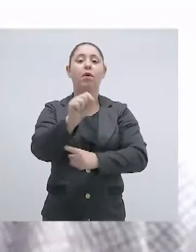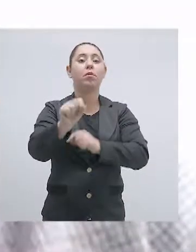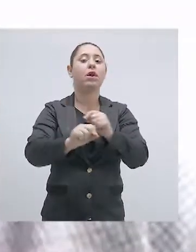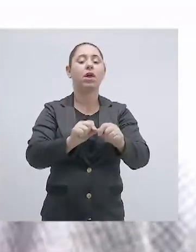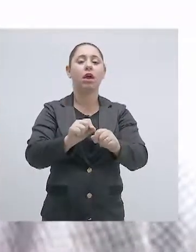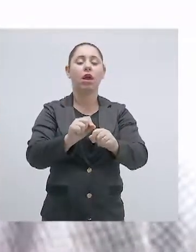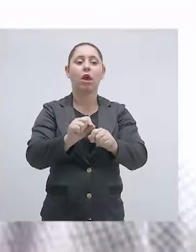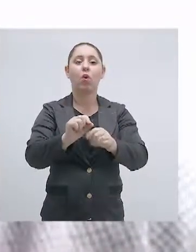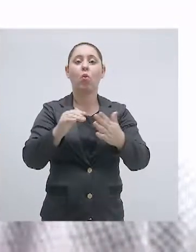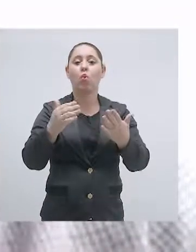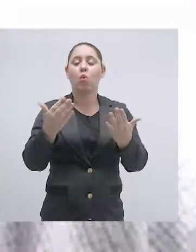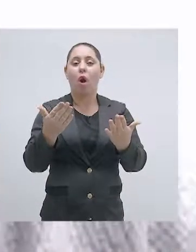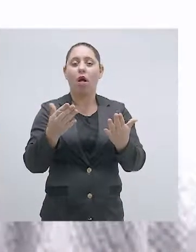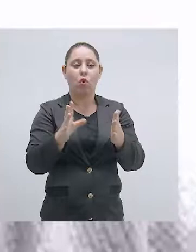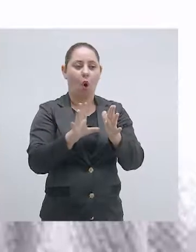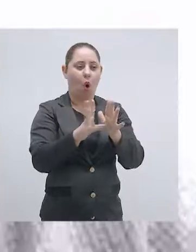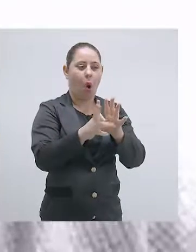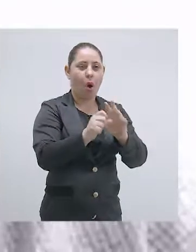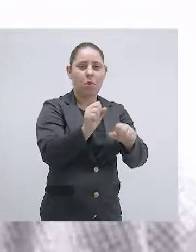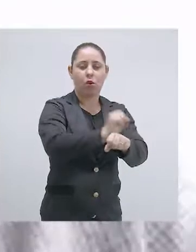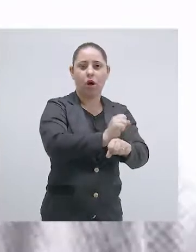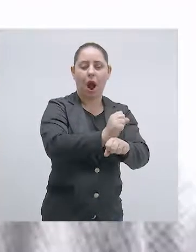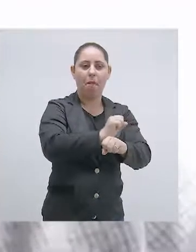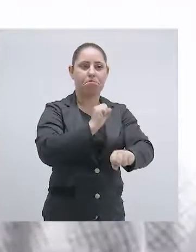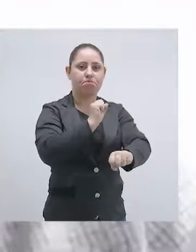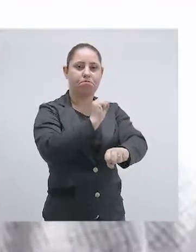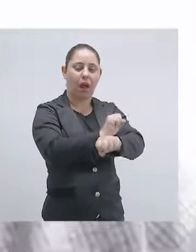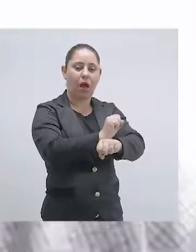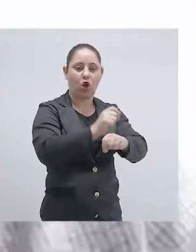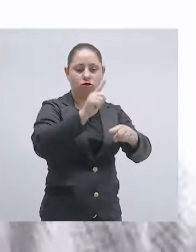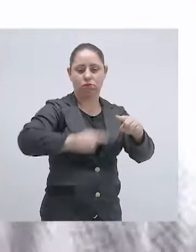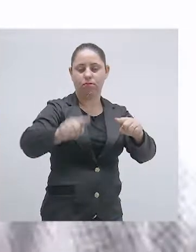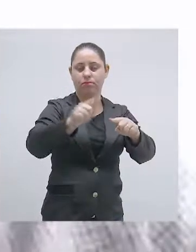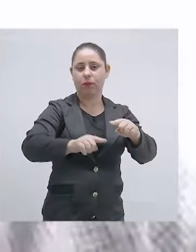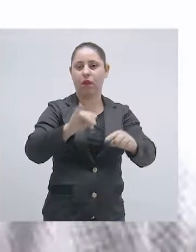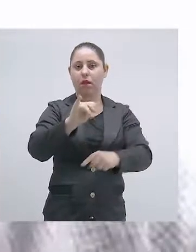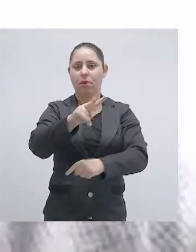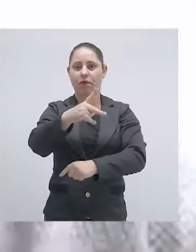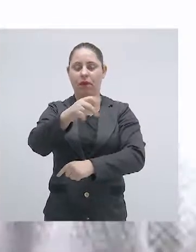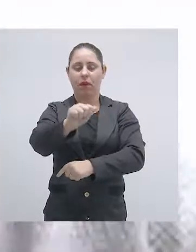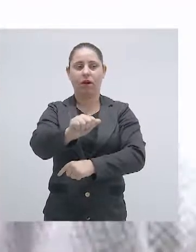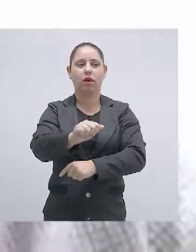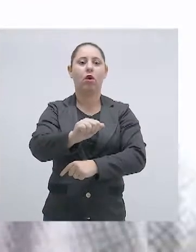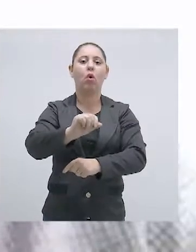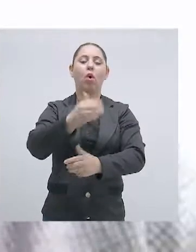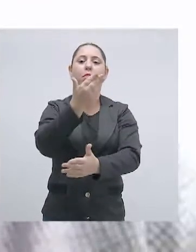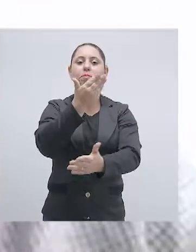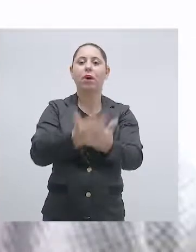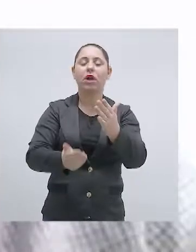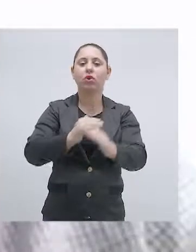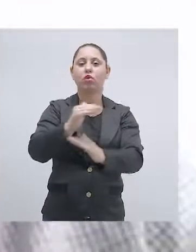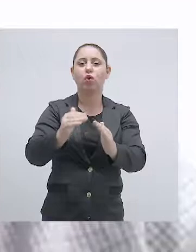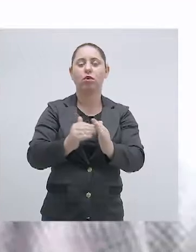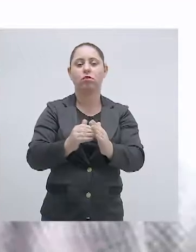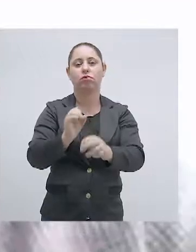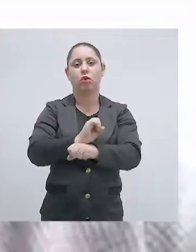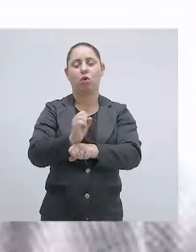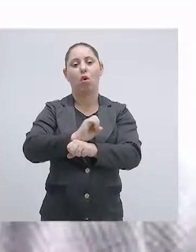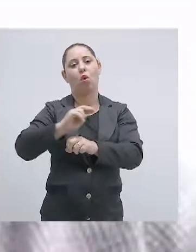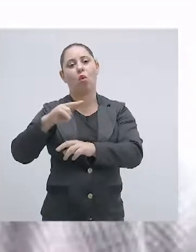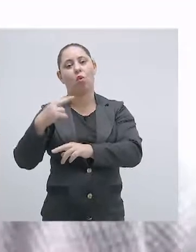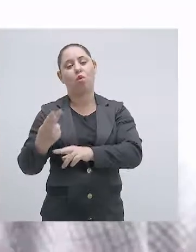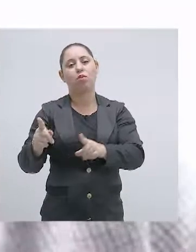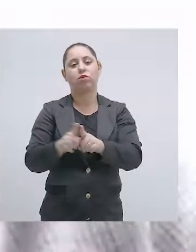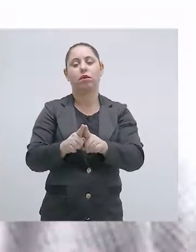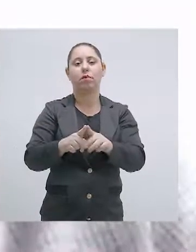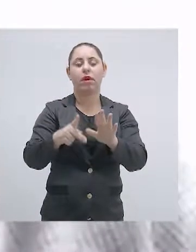IPVA para casos de roubo, casos de perda total e